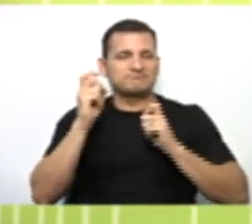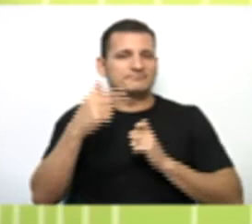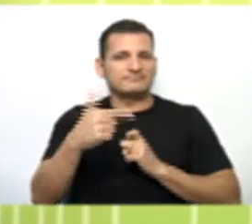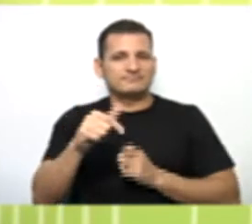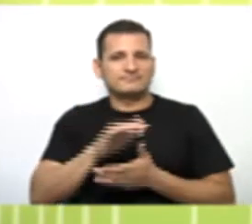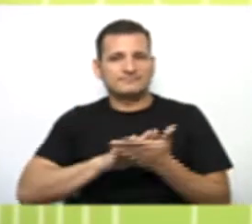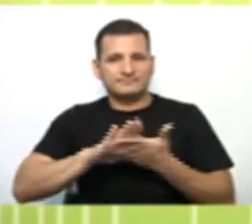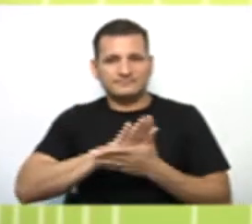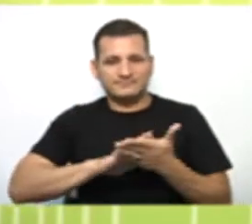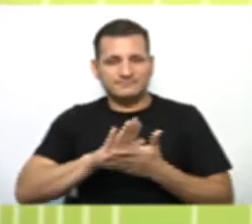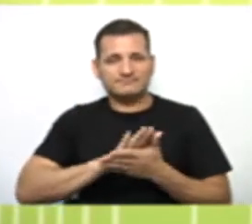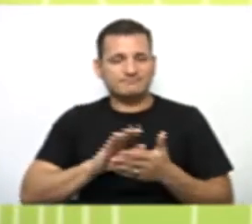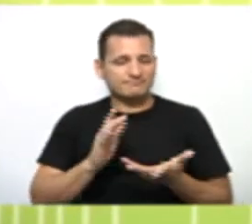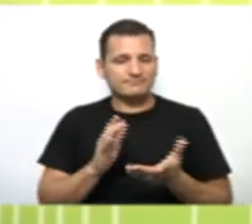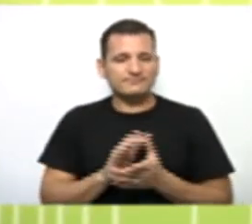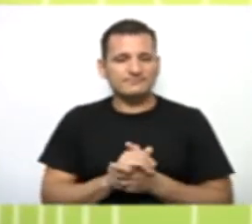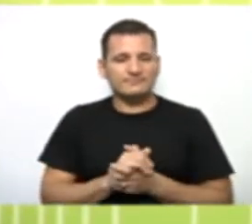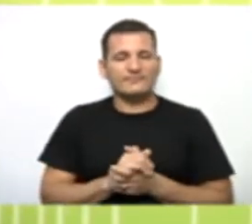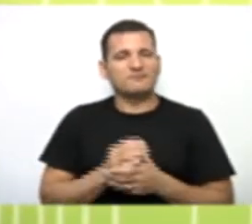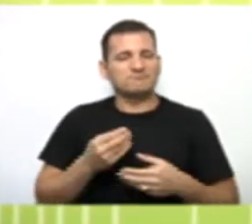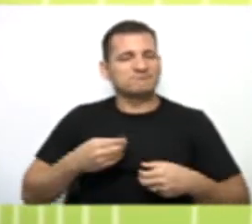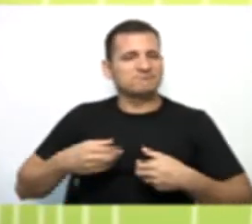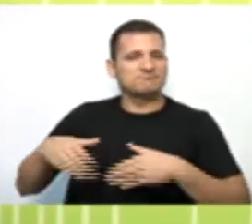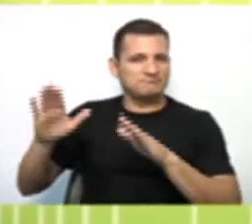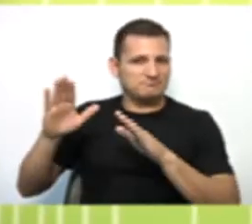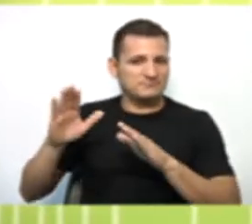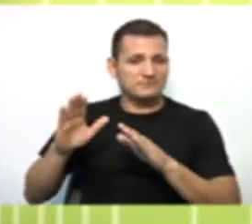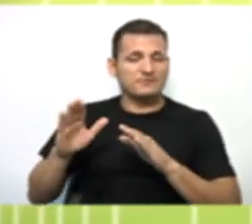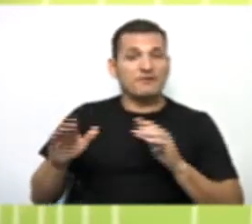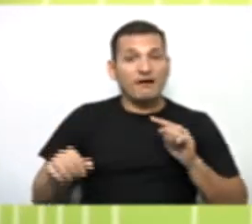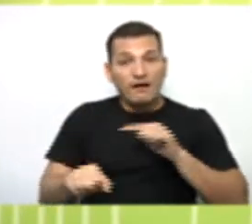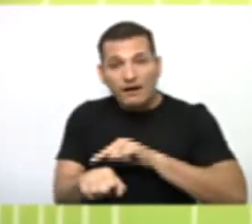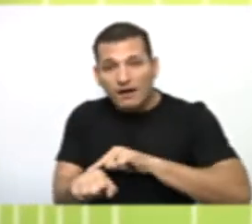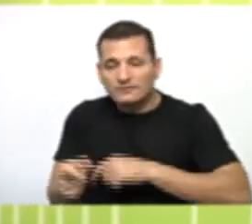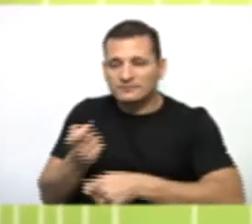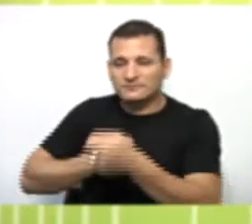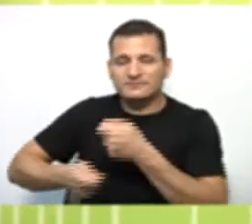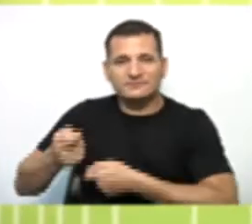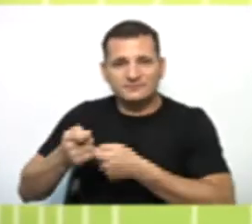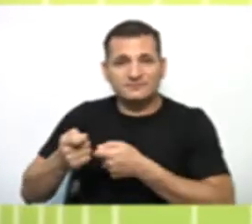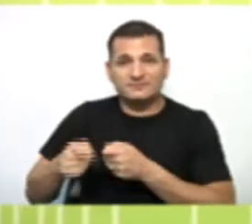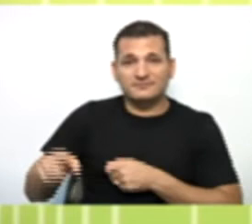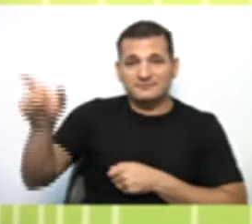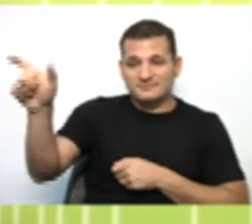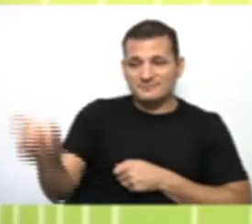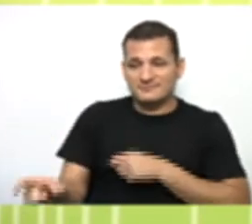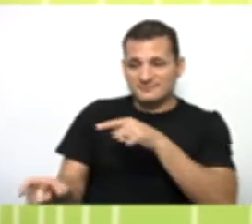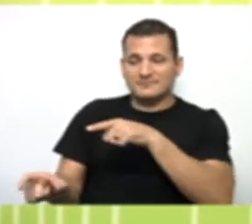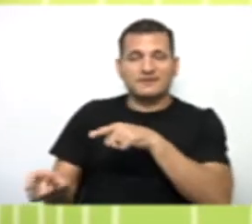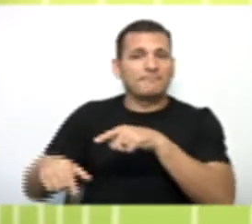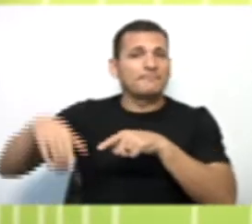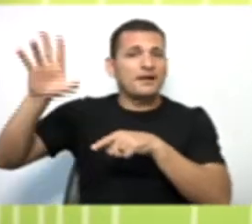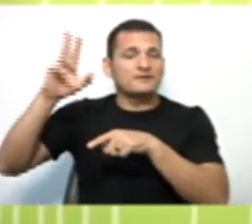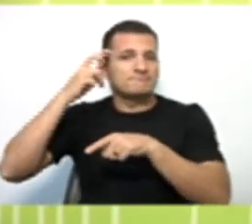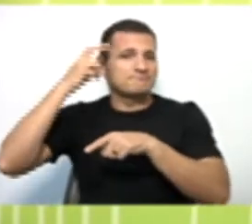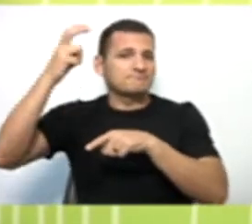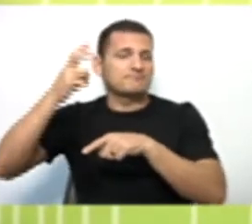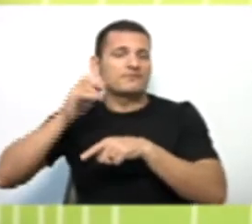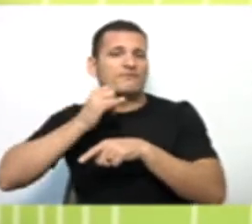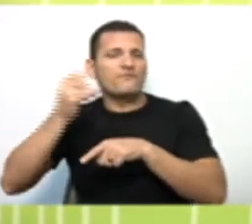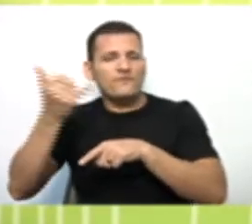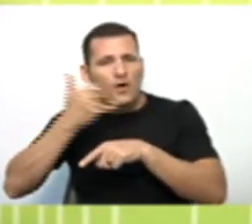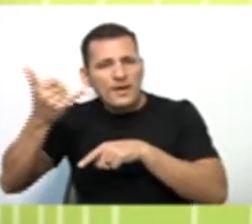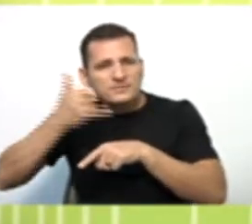ver na próxima aula, e aí vai assim mesmo. Quando chega na hora da negociação, o outro que tem um pouquinho mais de informação, que